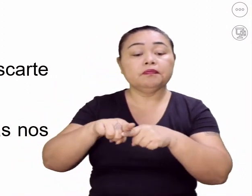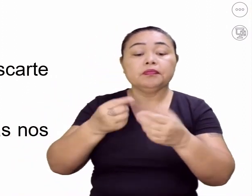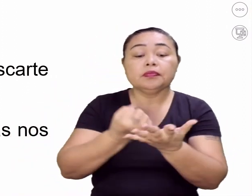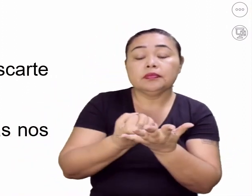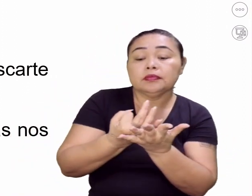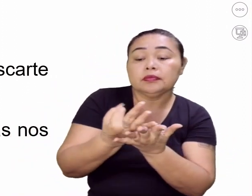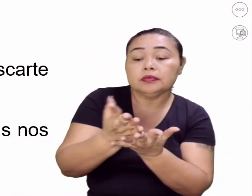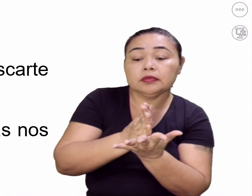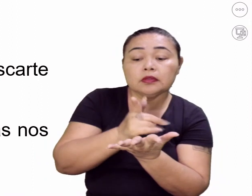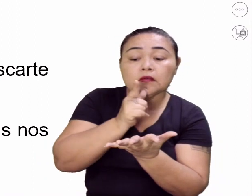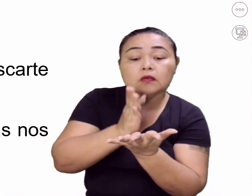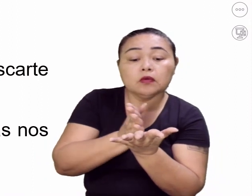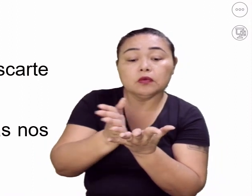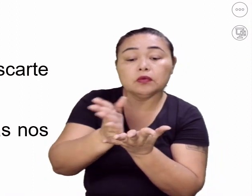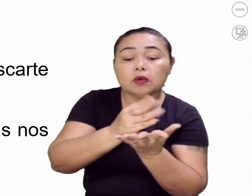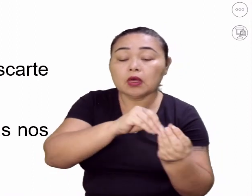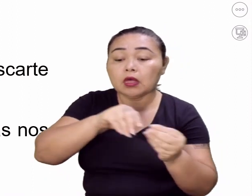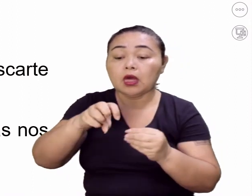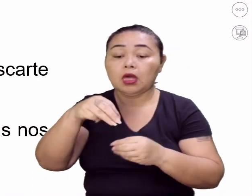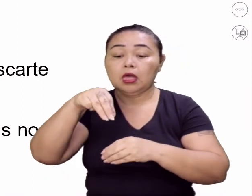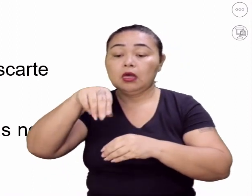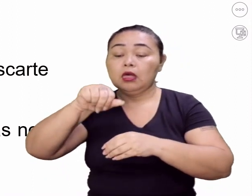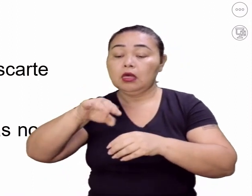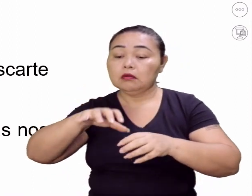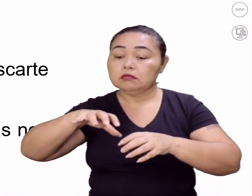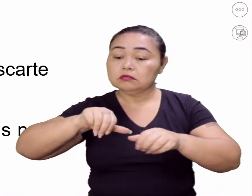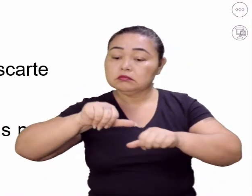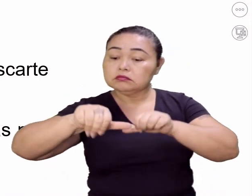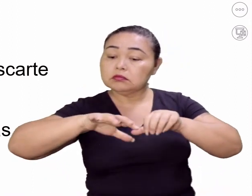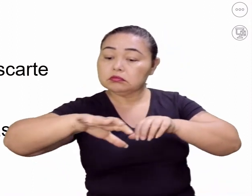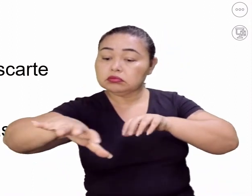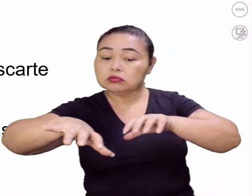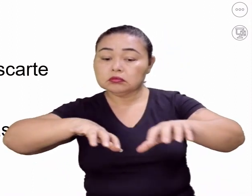A dragagem dos rios e a remoção da mata ciliar.